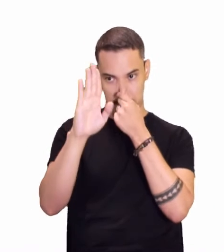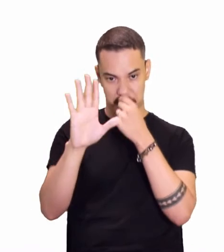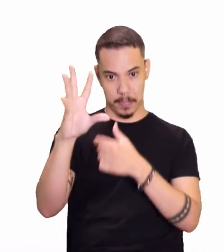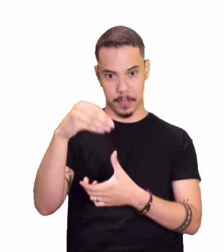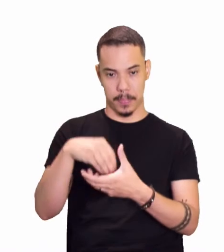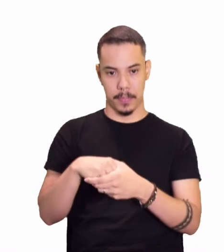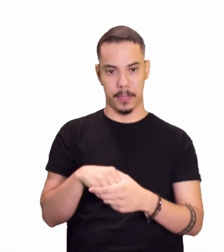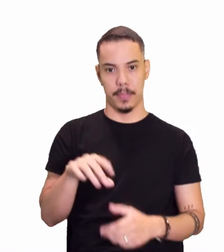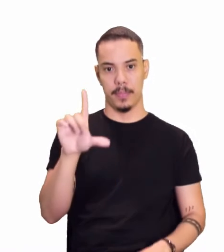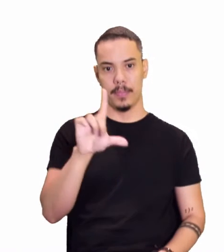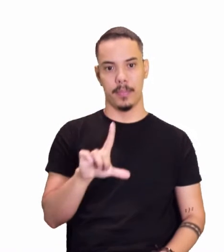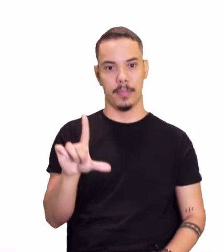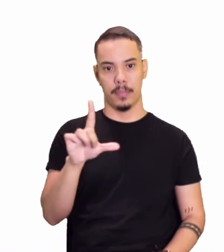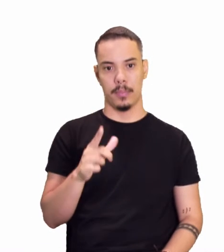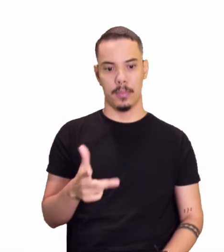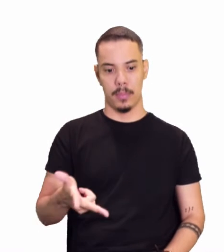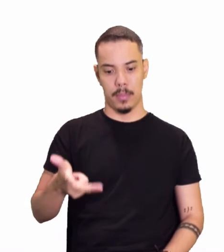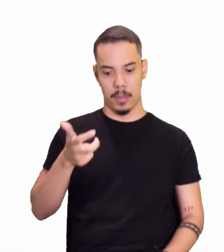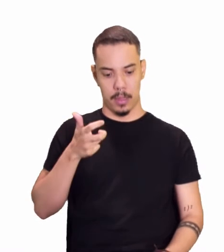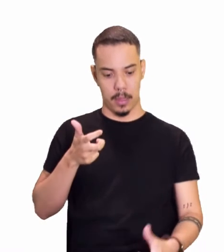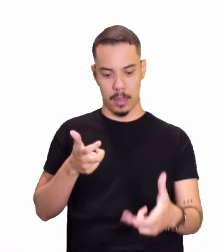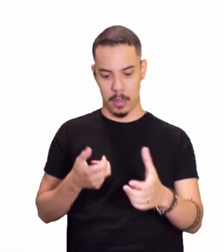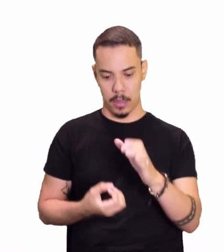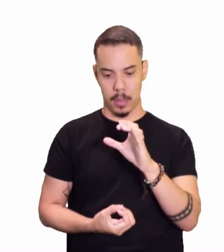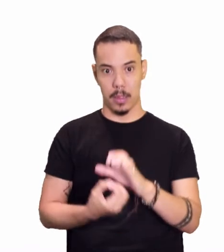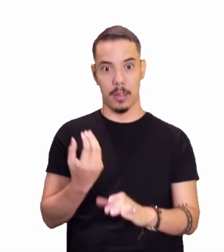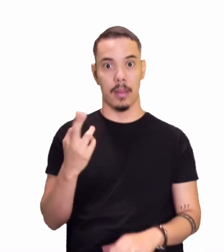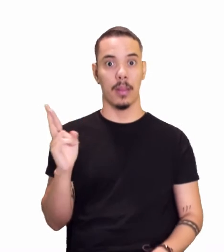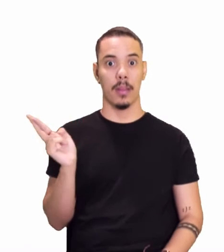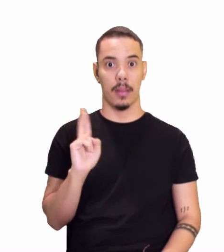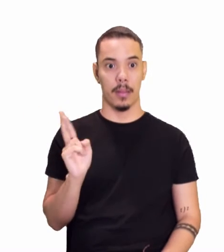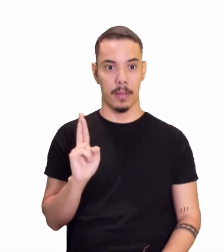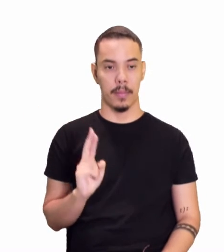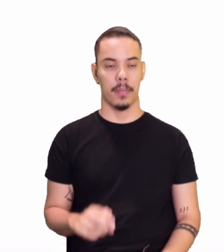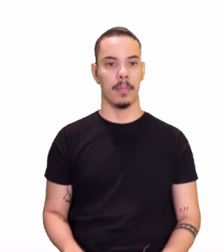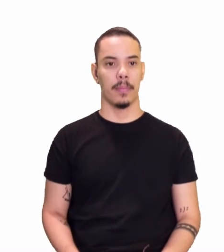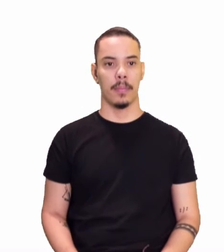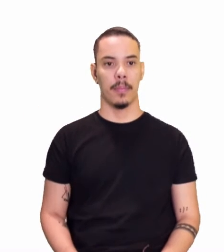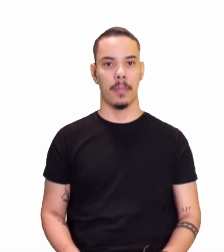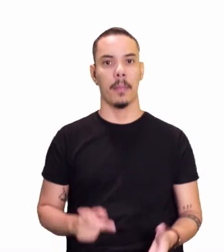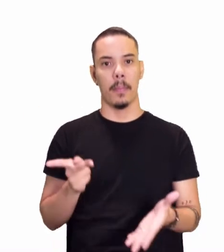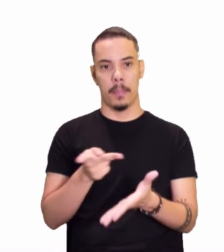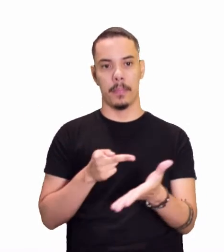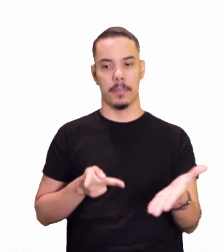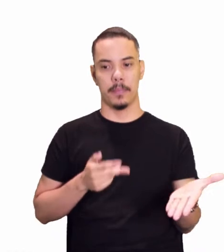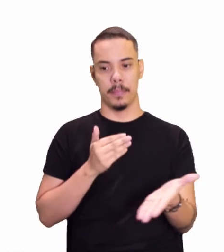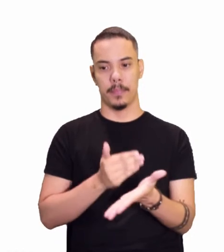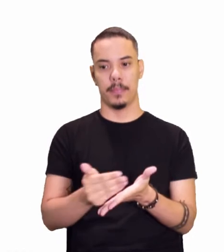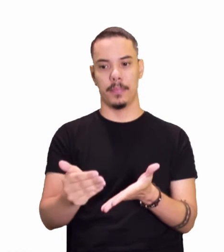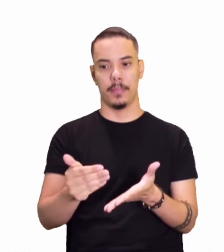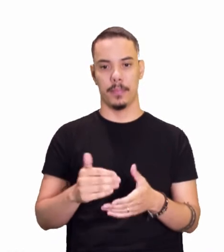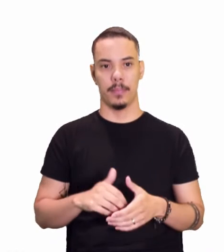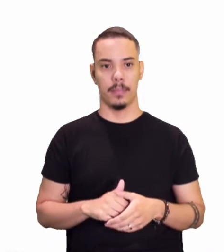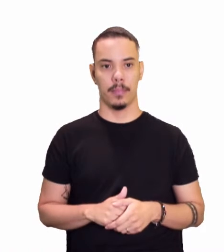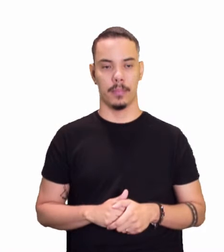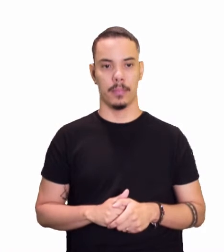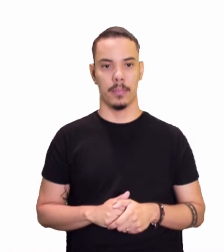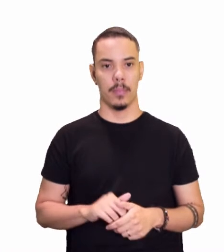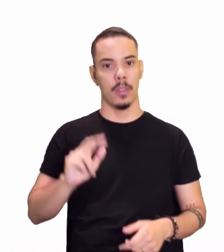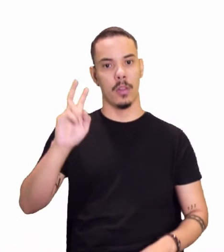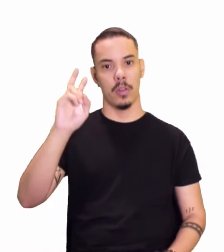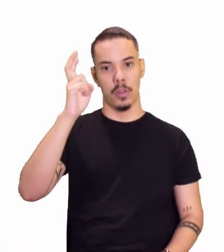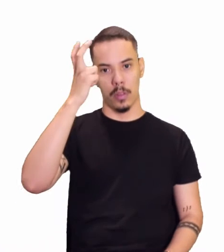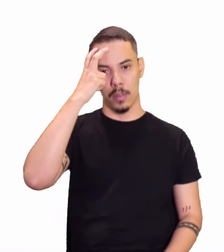literatura, claro, né? O resgate. Vamos resgatar quem então? Olha aí, os poetas começam a pensar, né? Resgate das